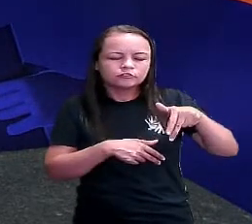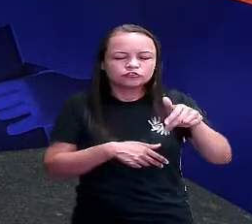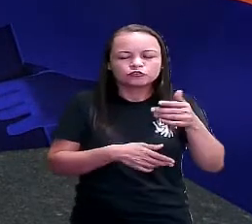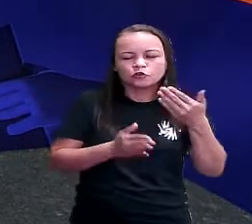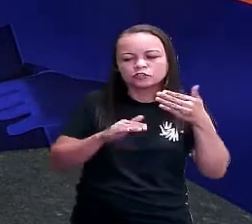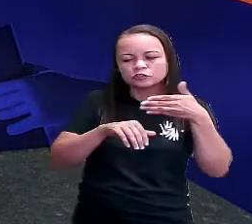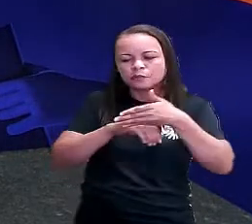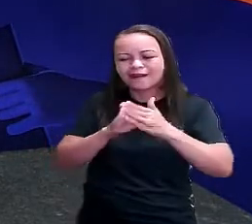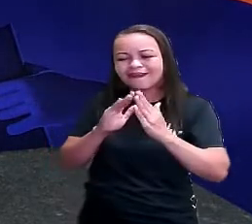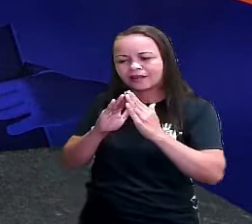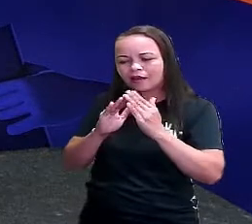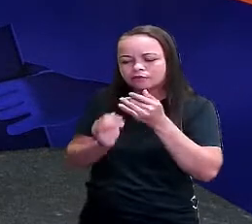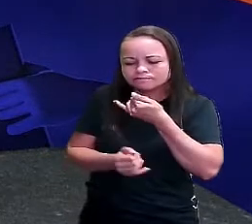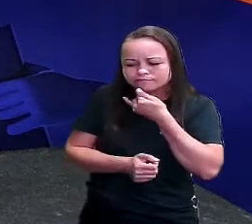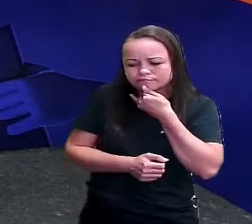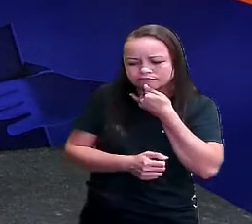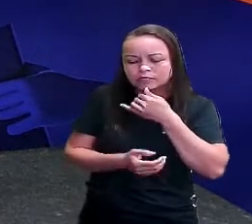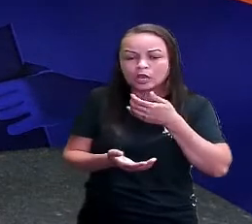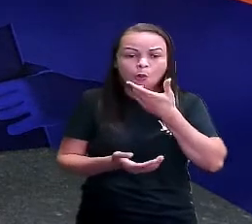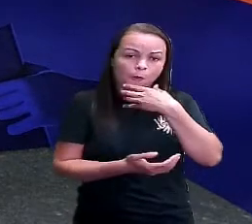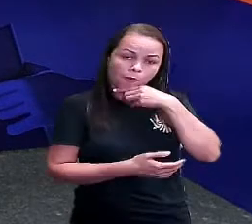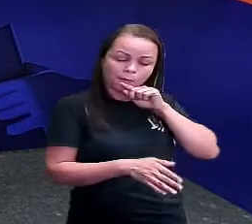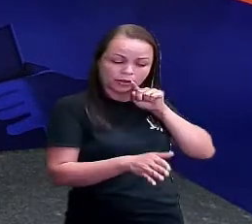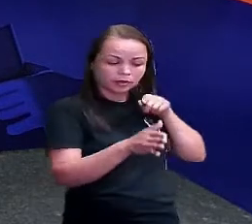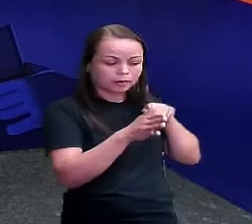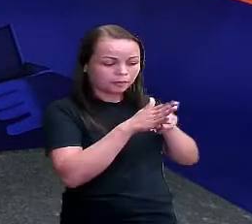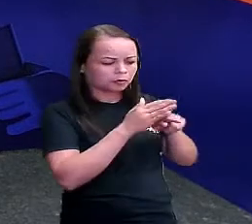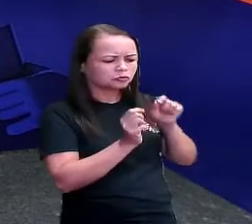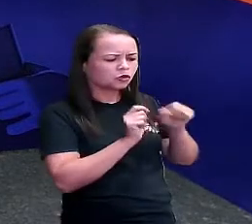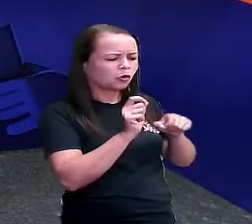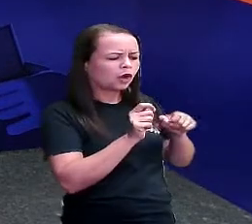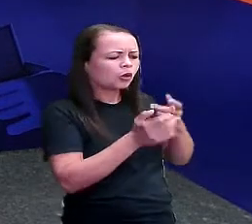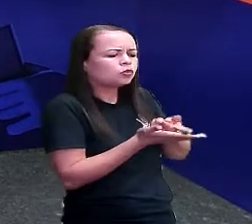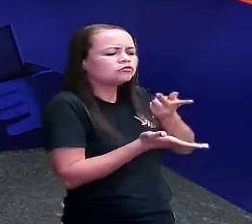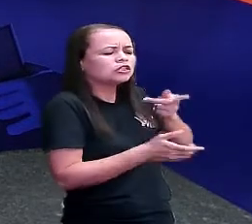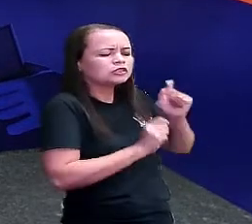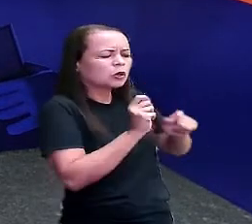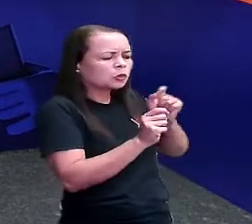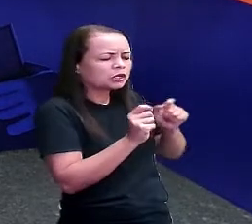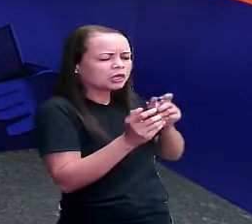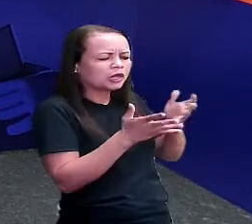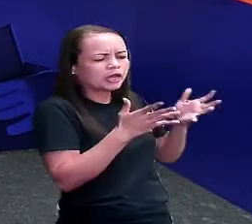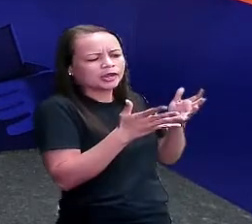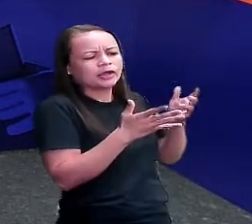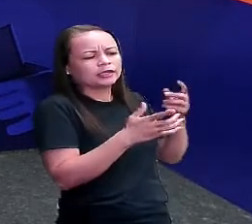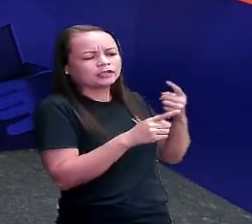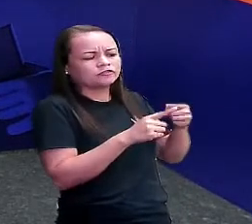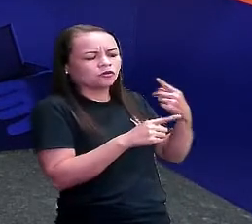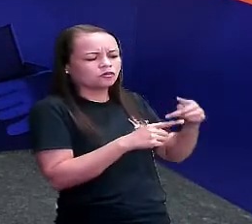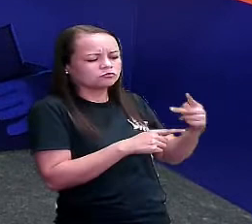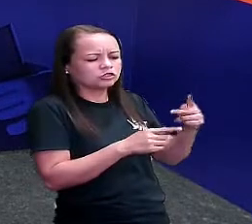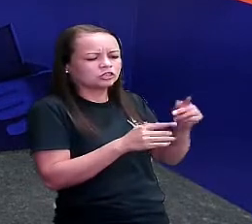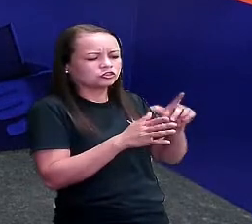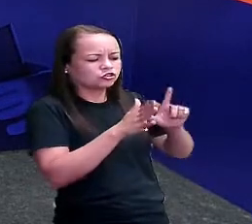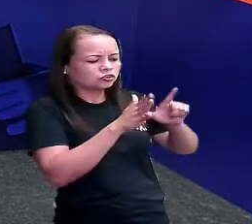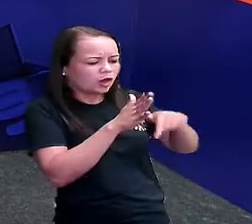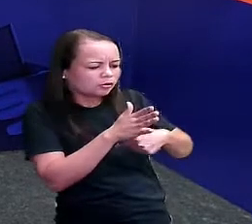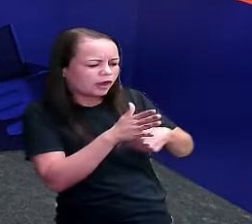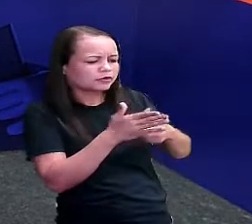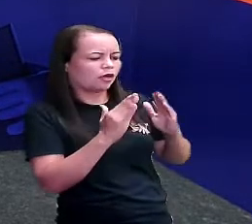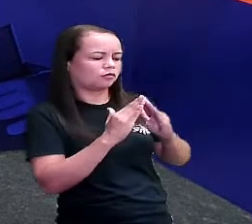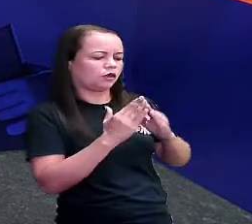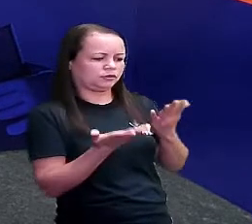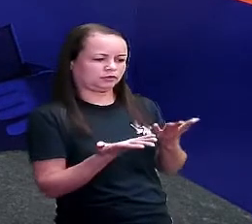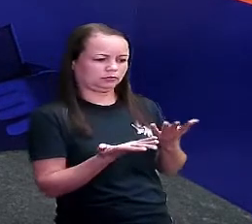acontecido para ele ter demorado tanto. Pinóquio falou que não sabia e depois começou a inventar